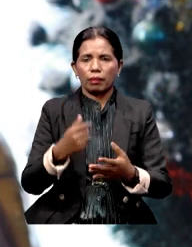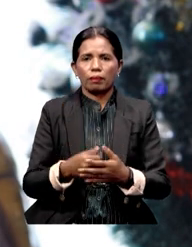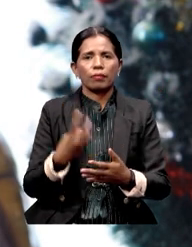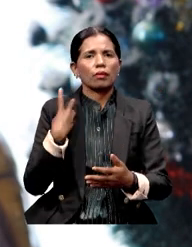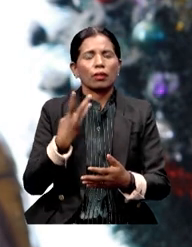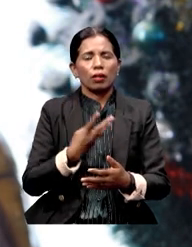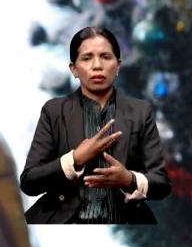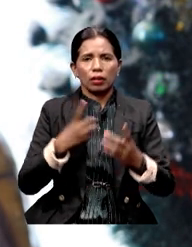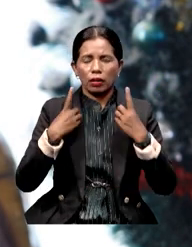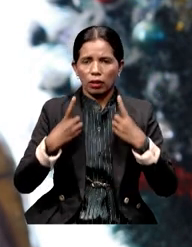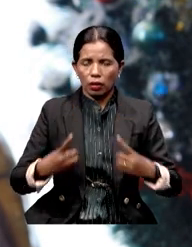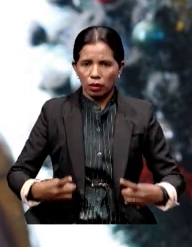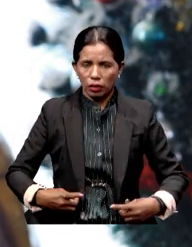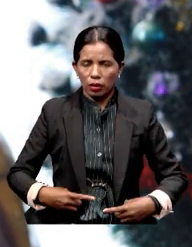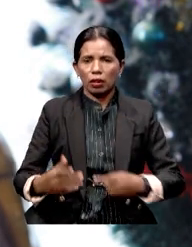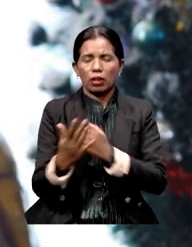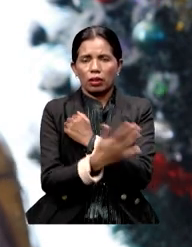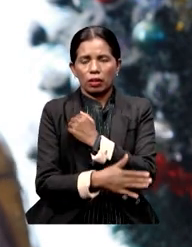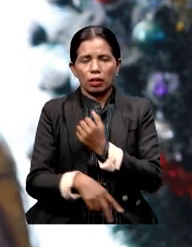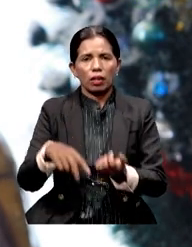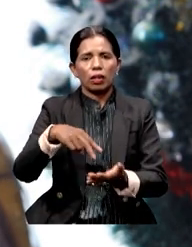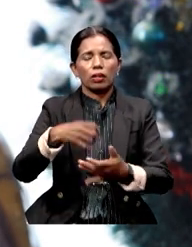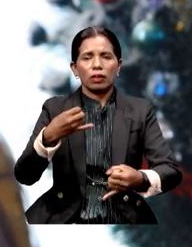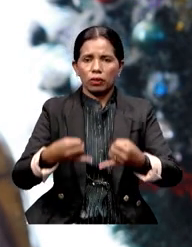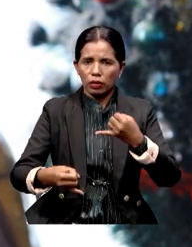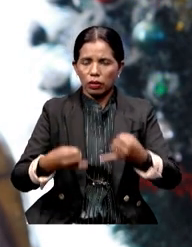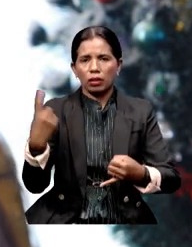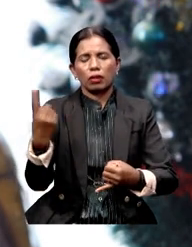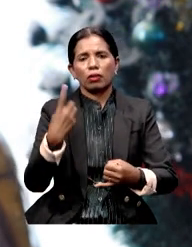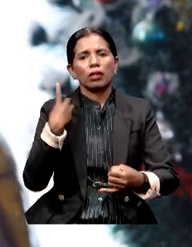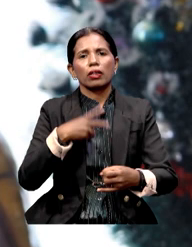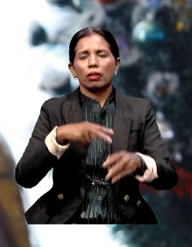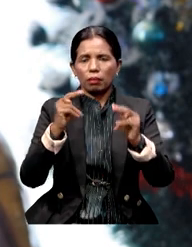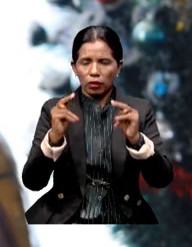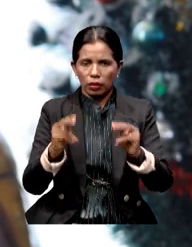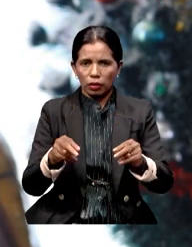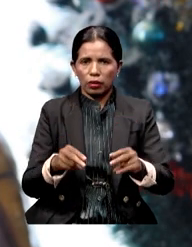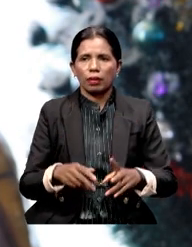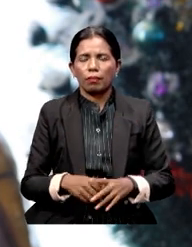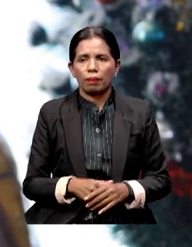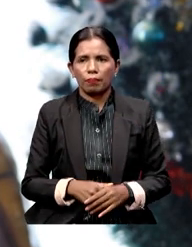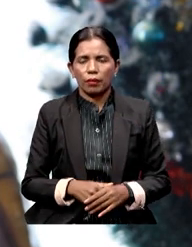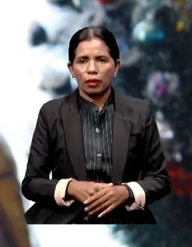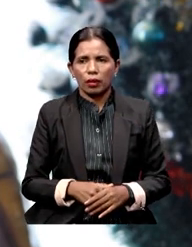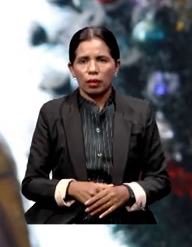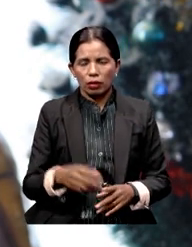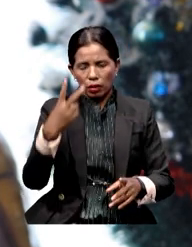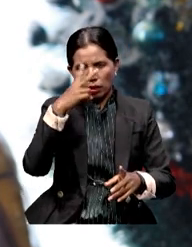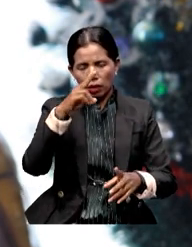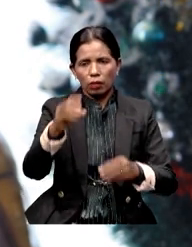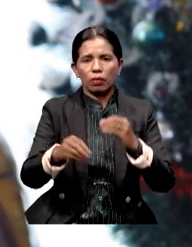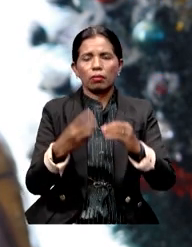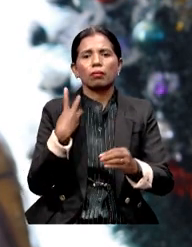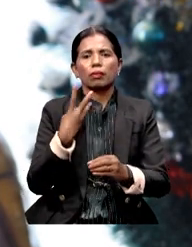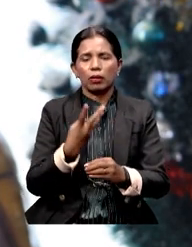tinha dignidade, nação, a justiça, mete na Fátim, e te precisa, a única referência vai ter,